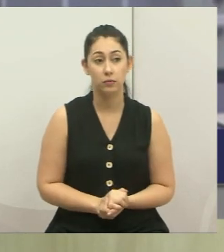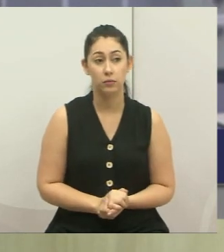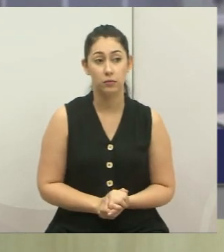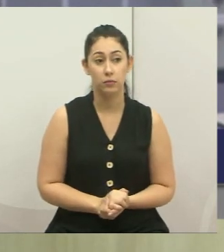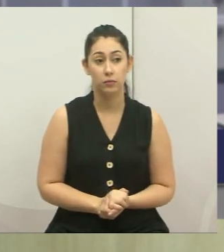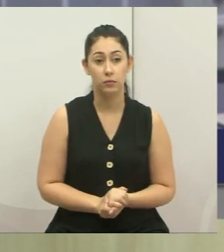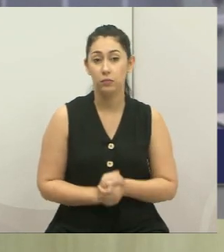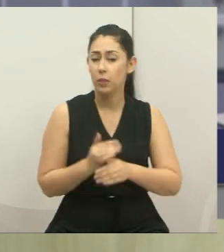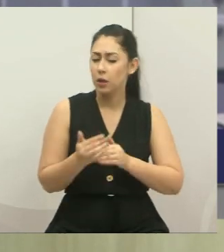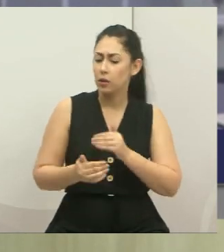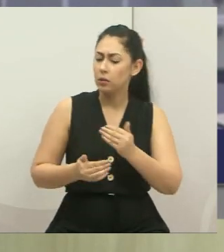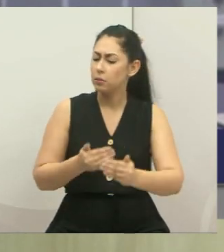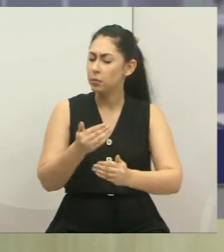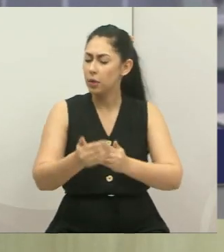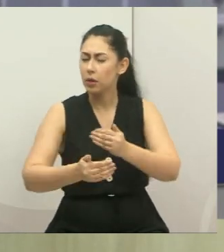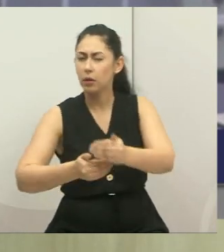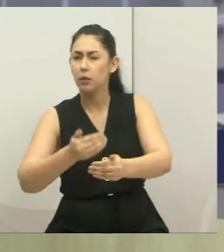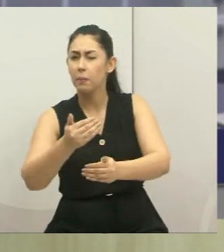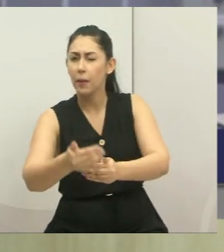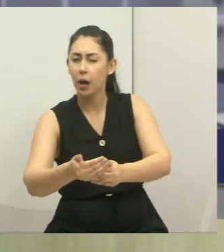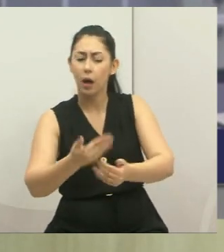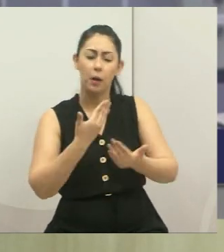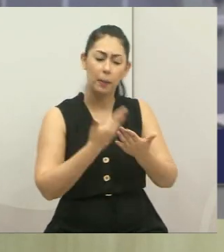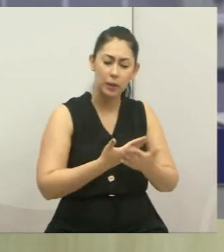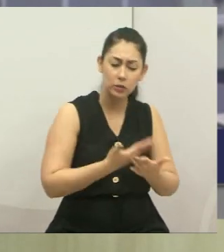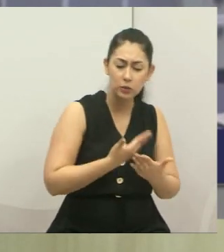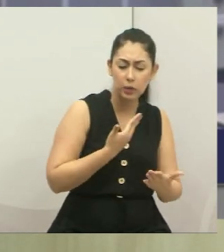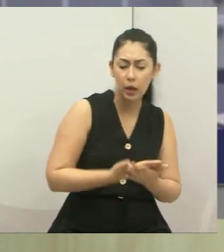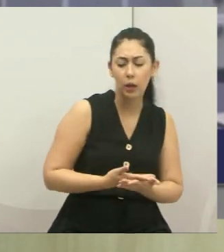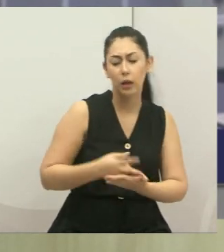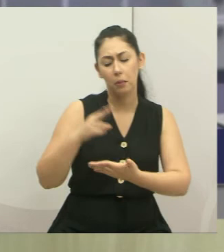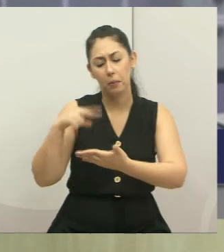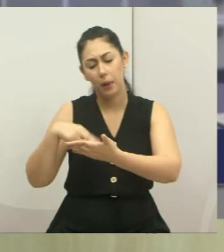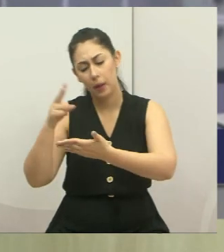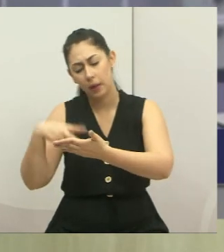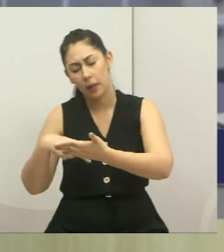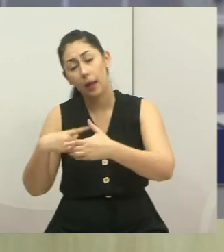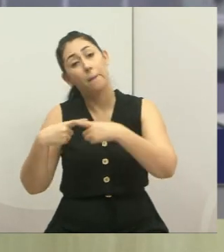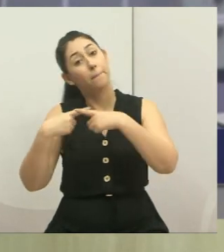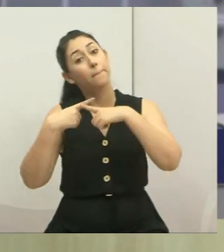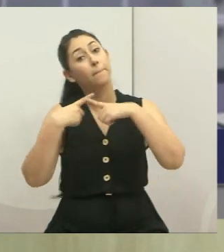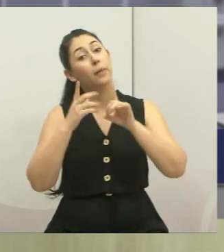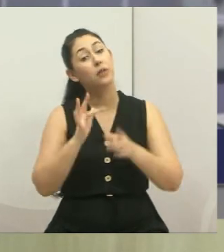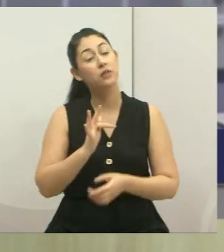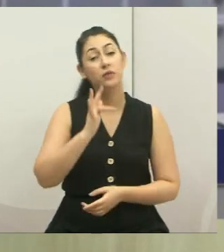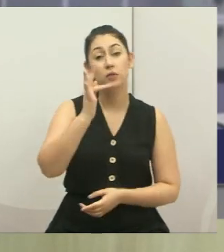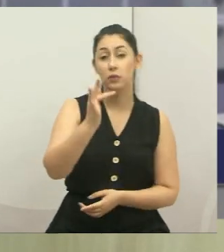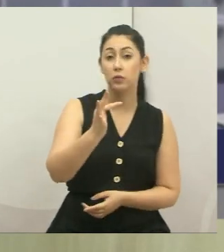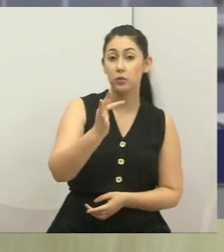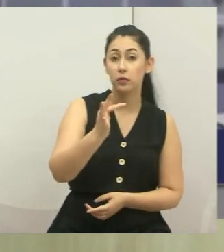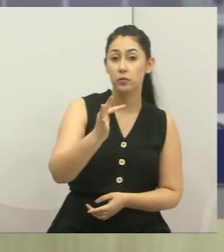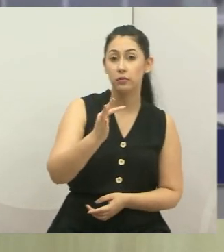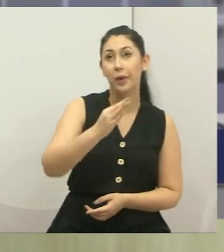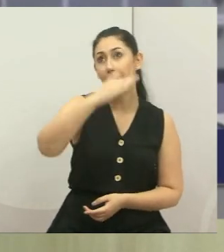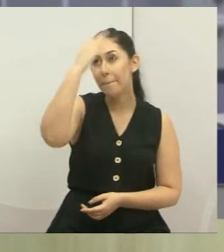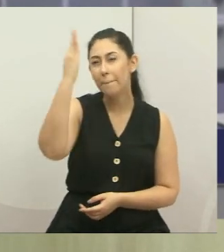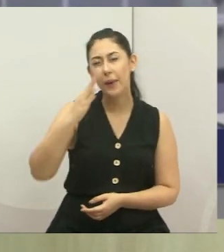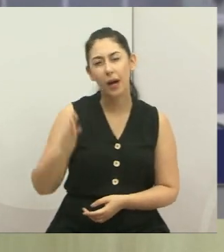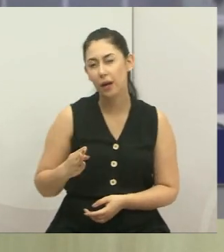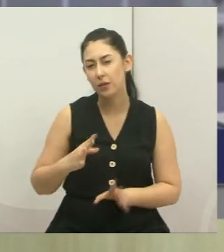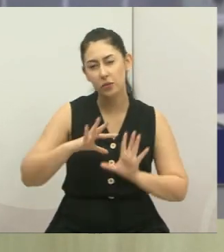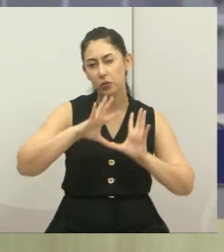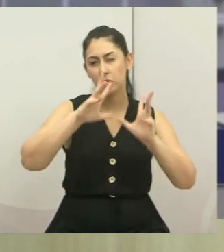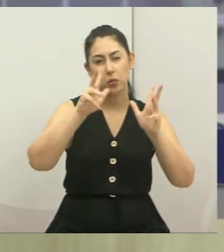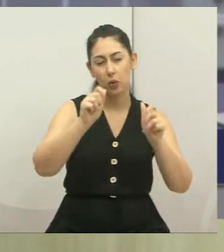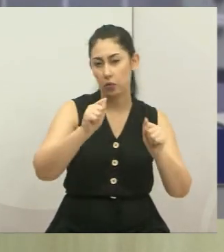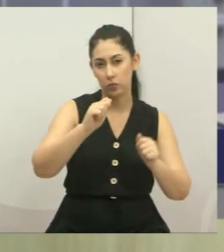As coisas estão sendo analisadas, estudadas, e em breve vão em todo o país, né? Na verdade, é uma